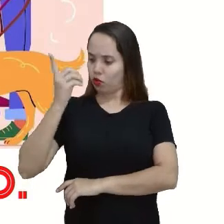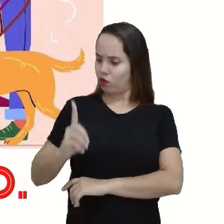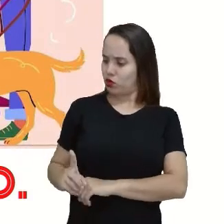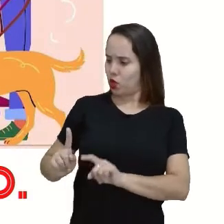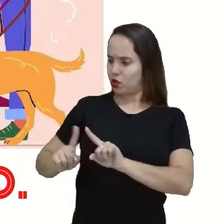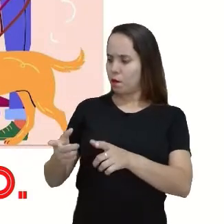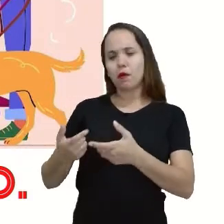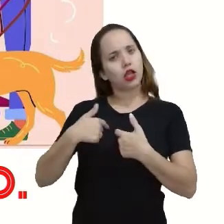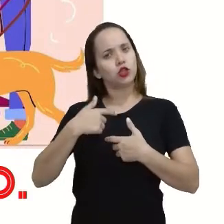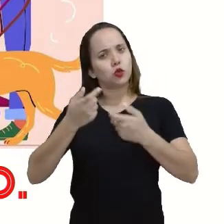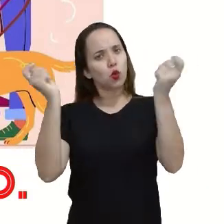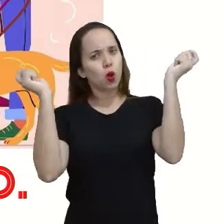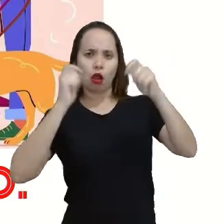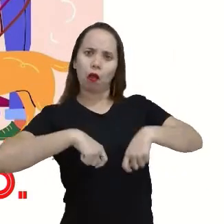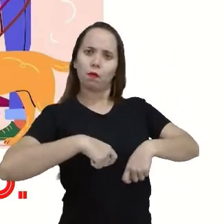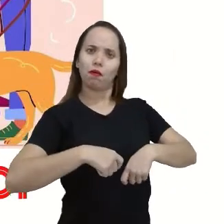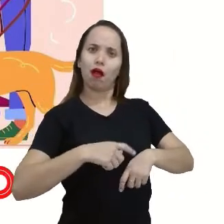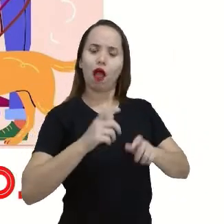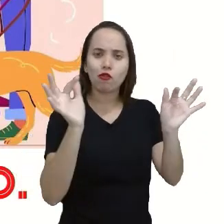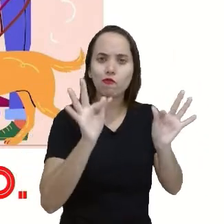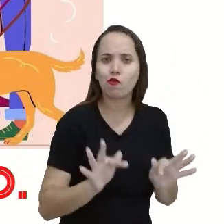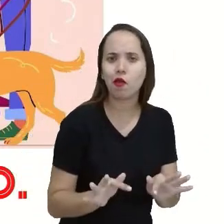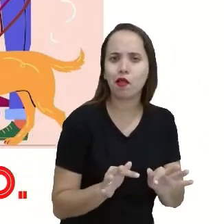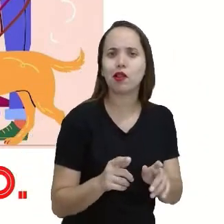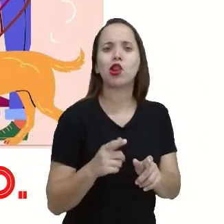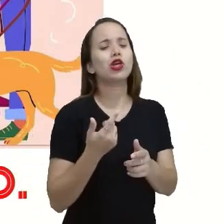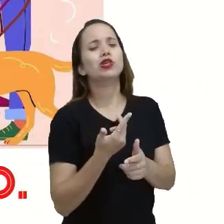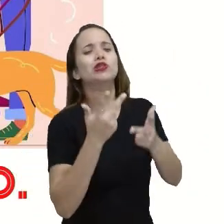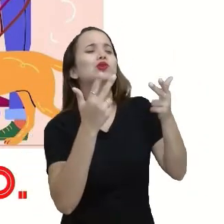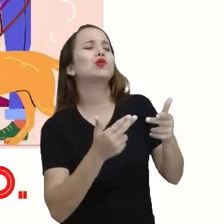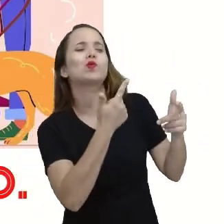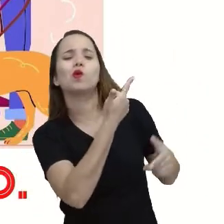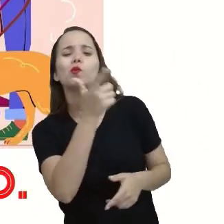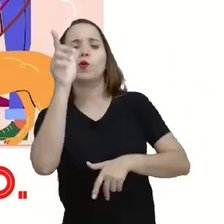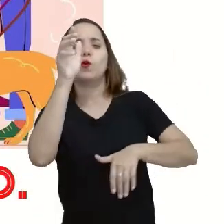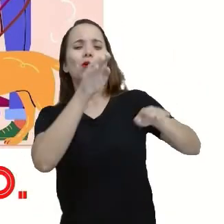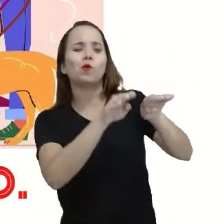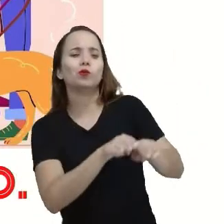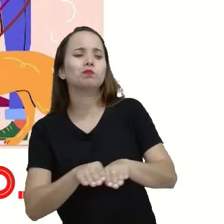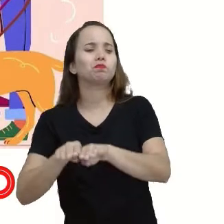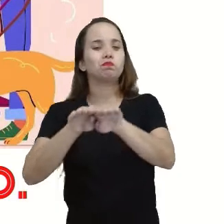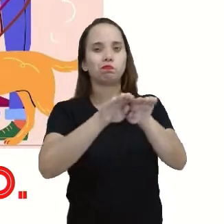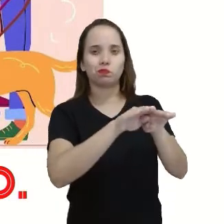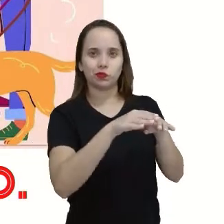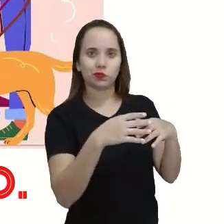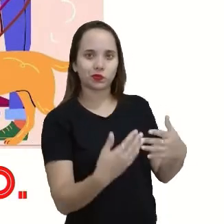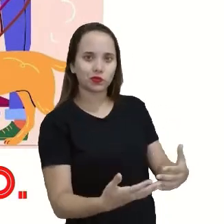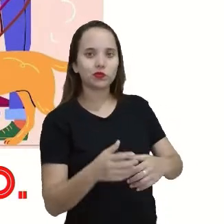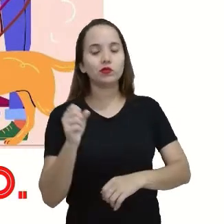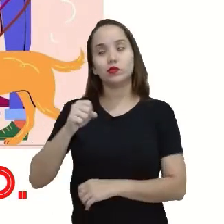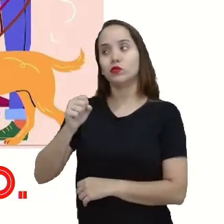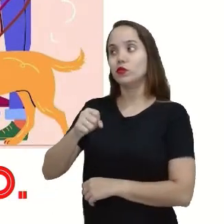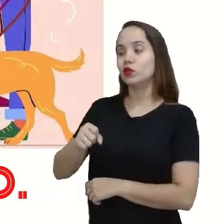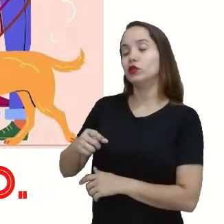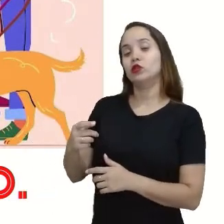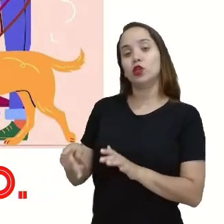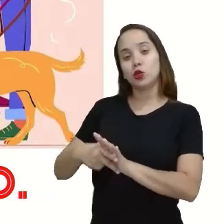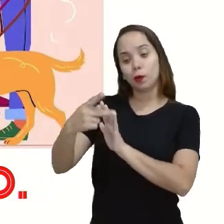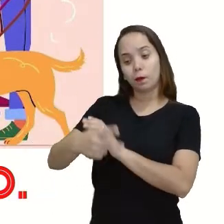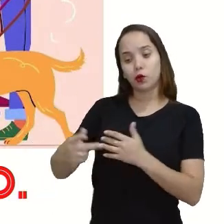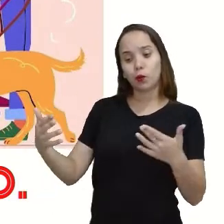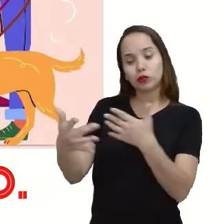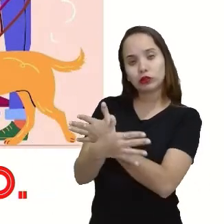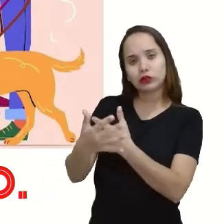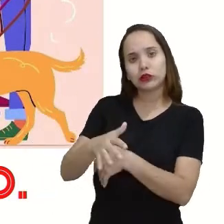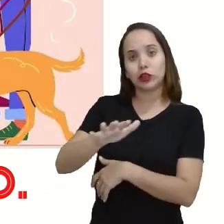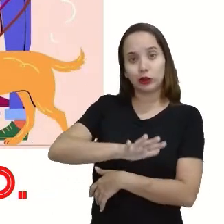tão capaz, feliz, realizada quanto outras pessoas. Exatamente. E a própria cidade ou os